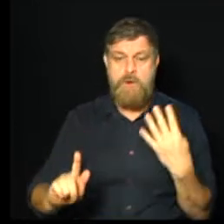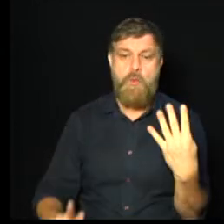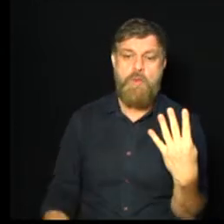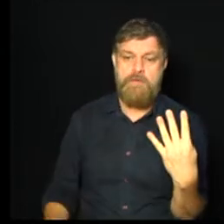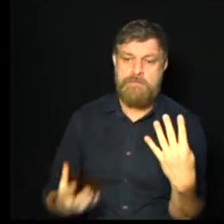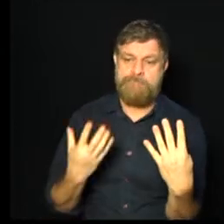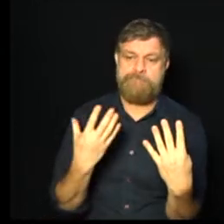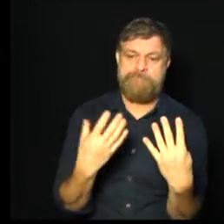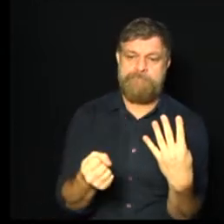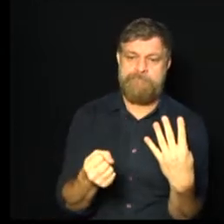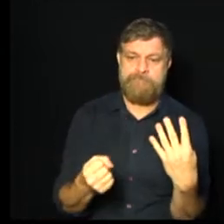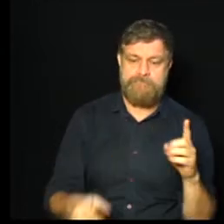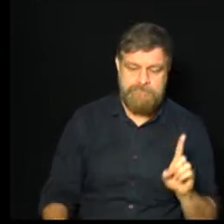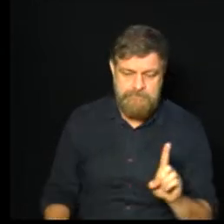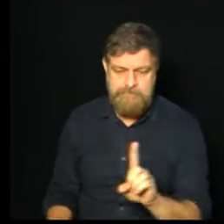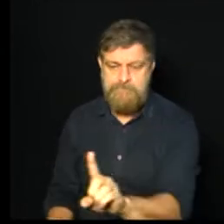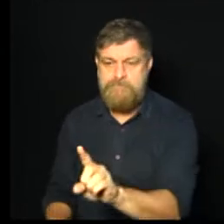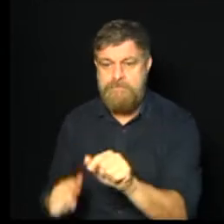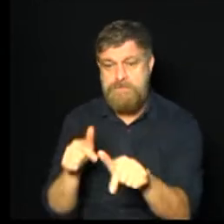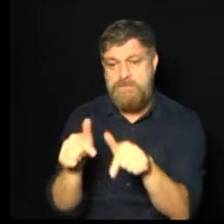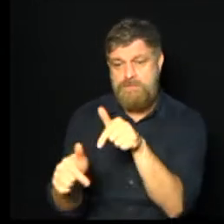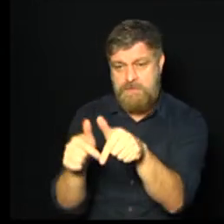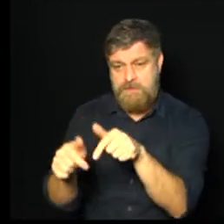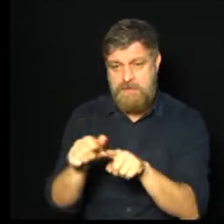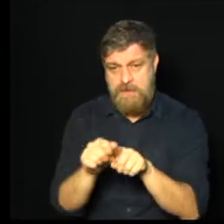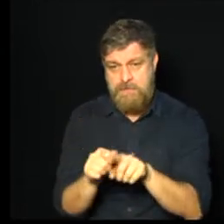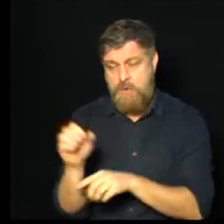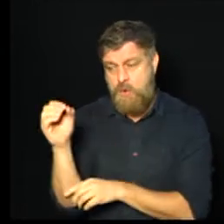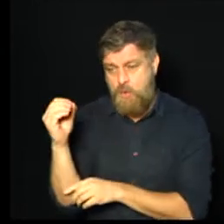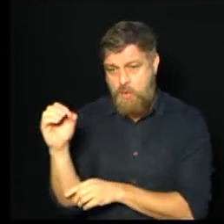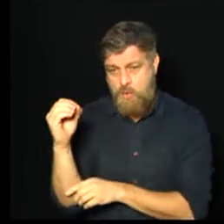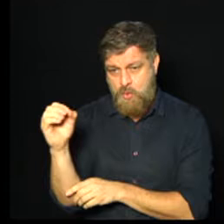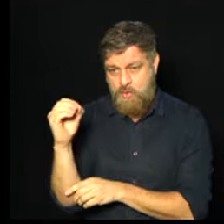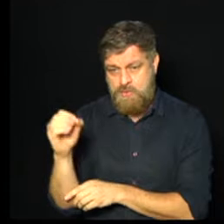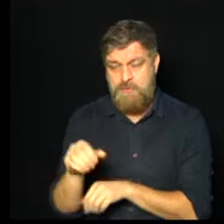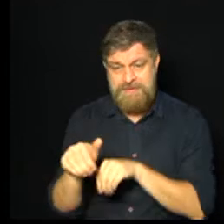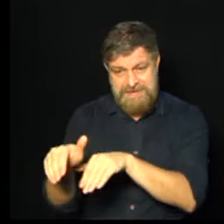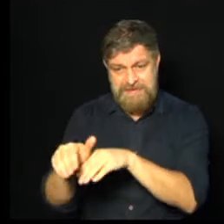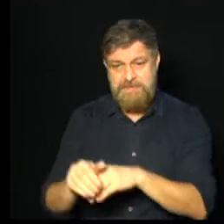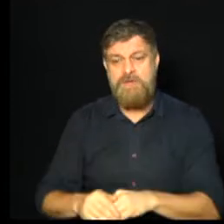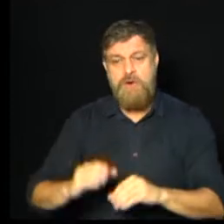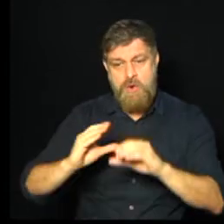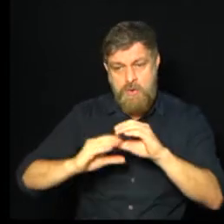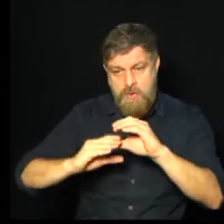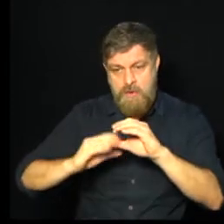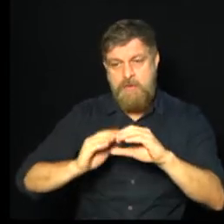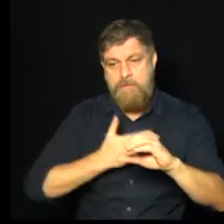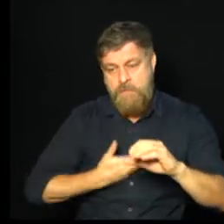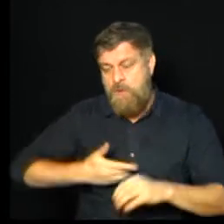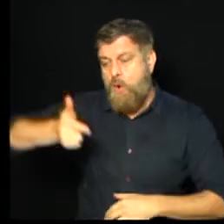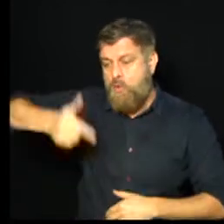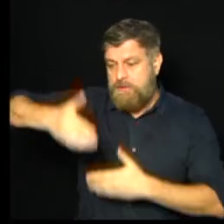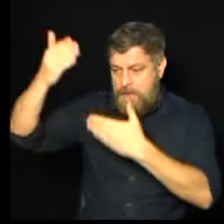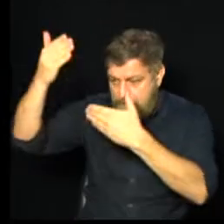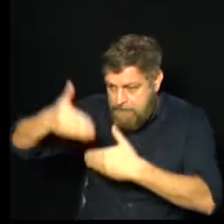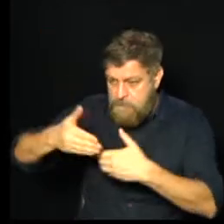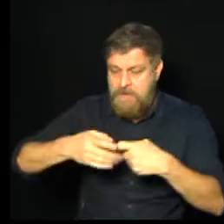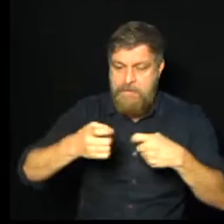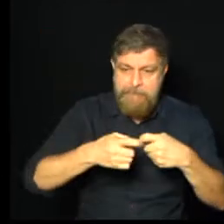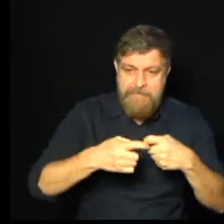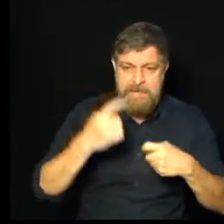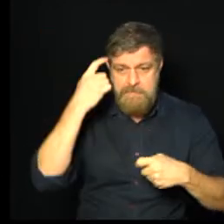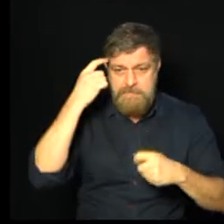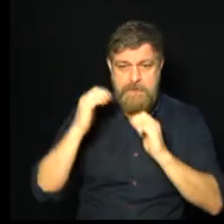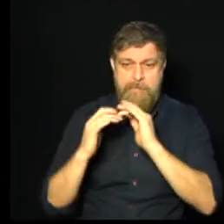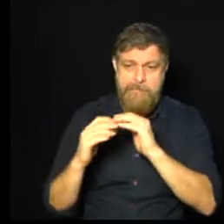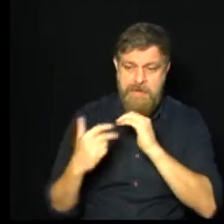aceitaram ir. Em setembro e outubro de 21, realizamos processos seletivos para outras categorias médicas. Neurocirurgiões,